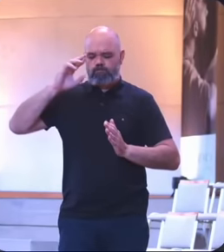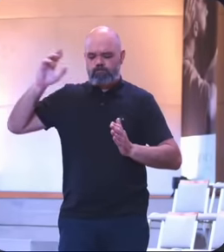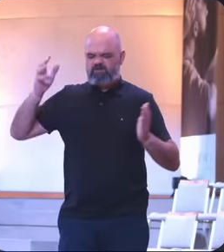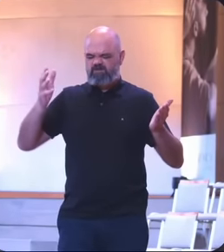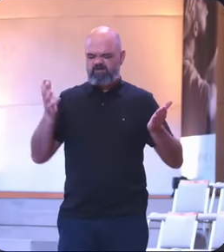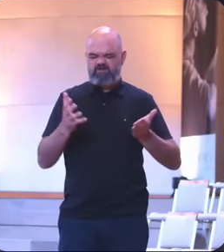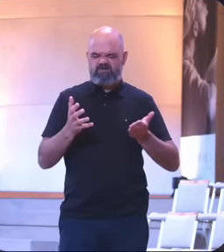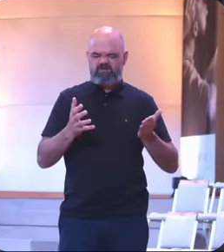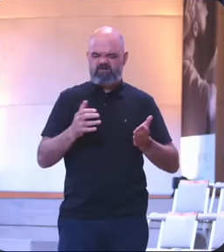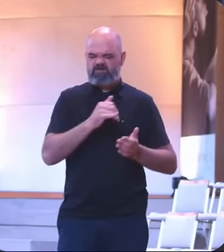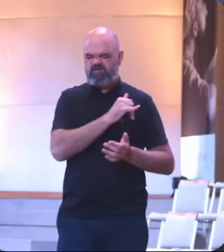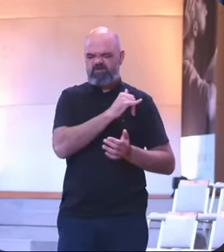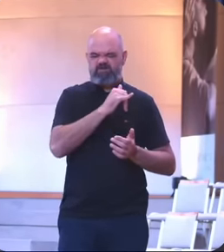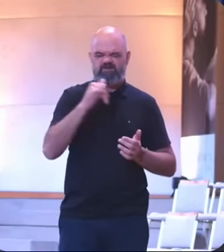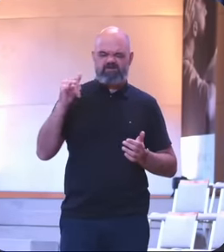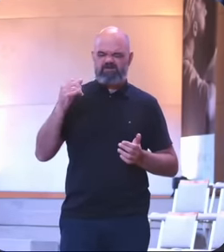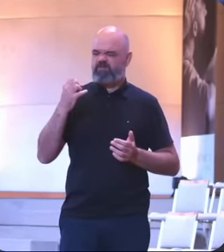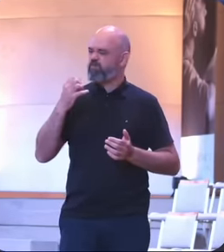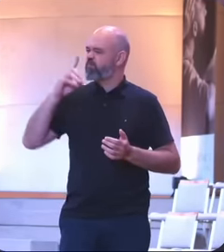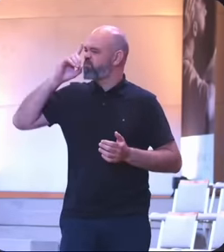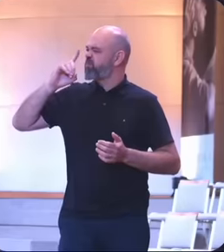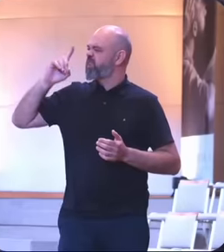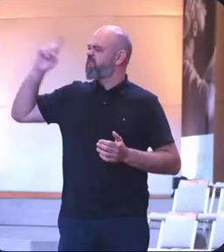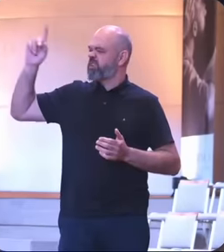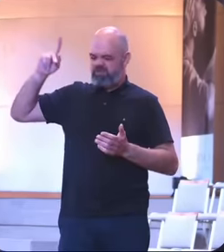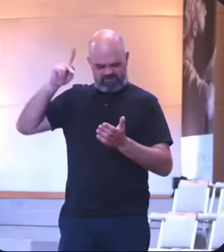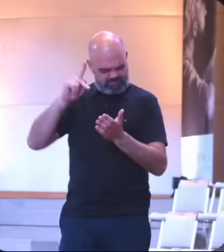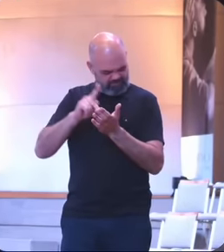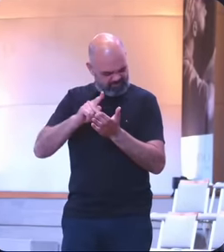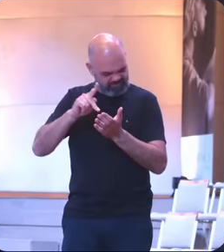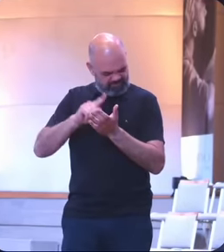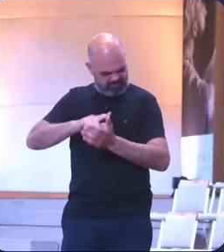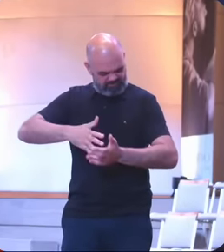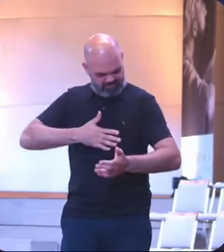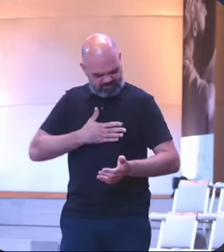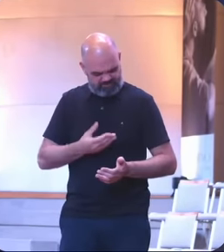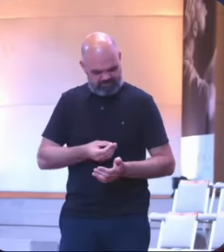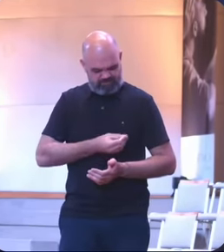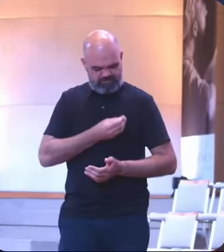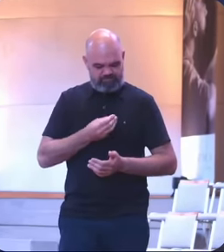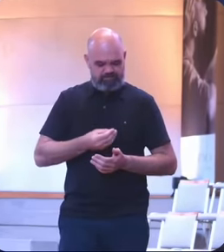dizer que essa bondade de Deus vale a pena na nossa vida.